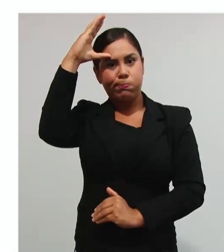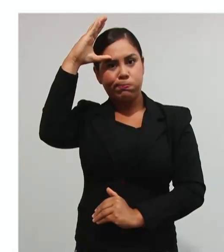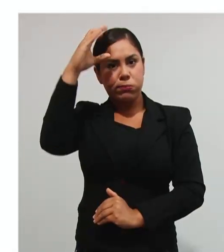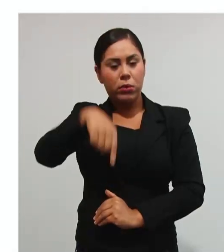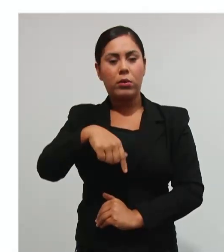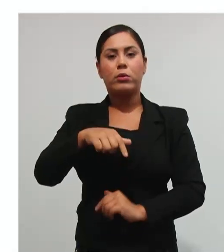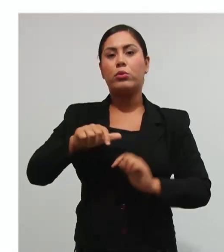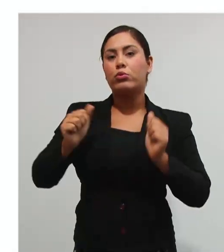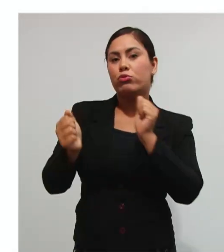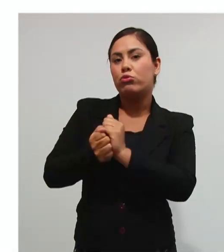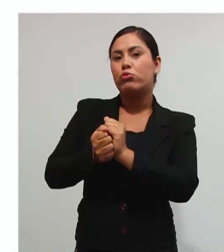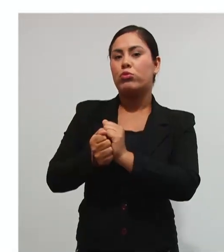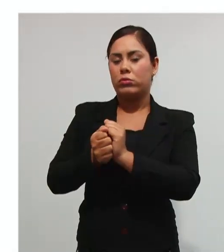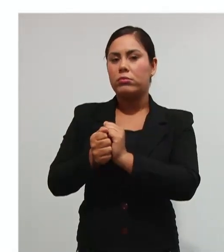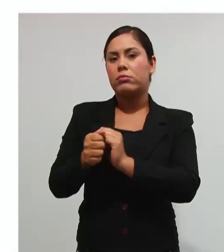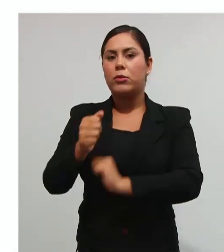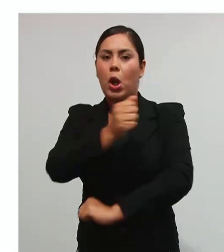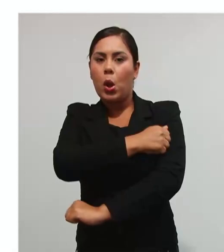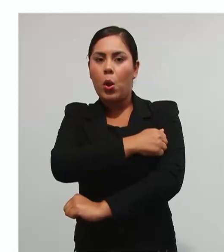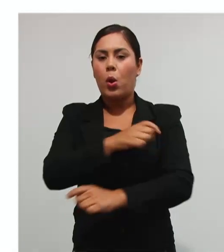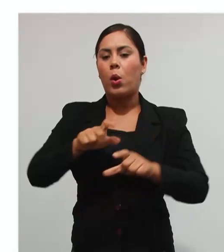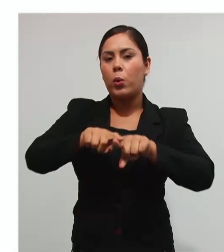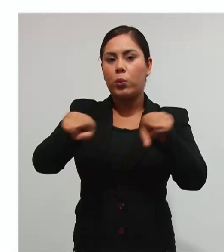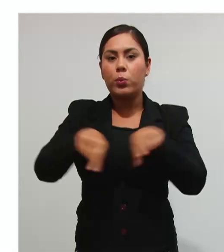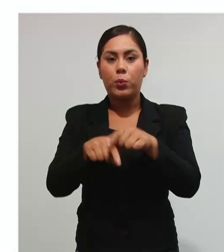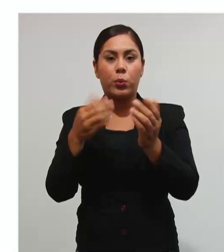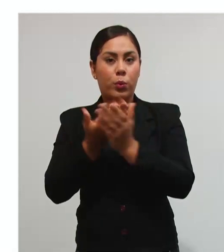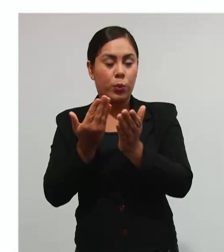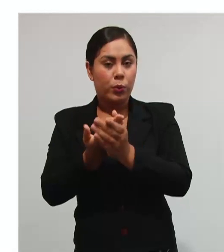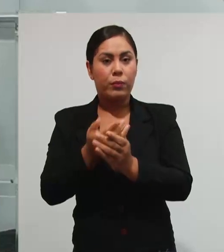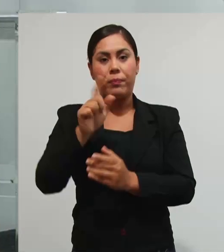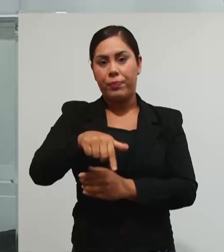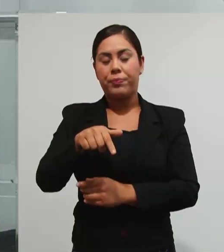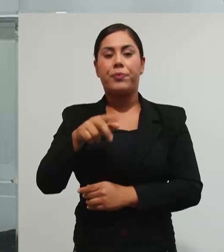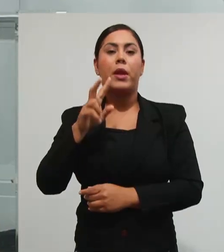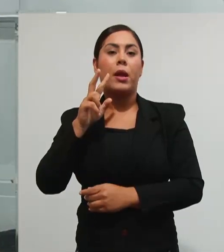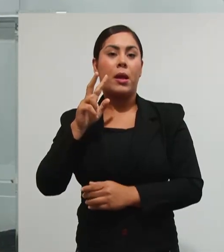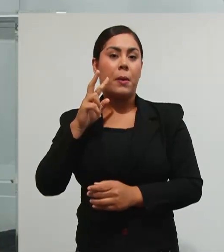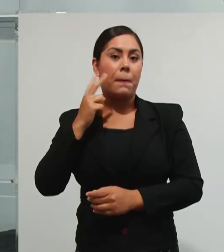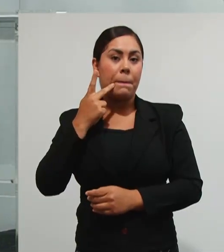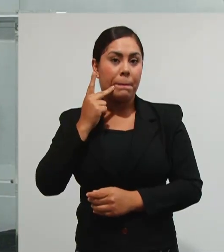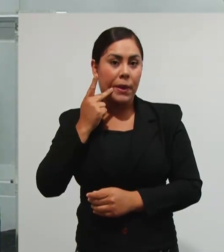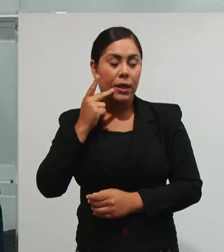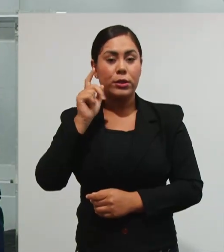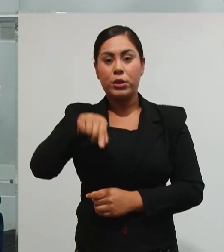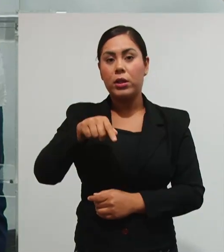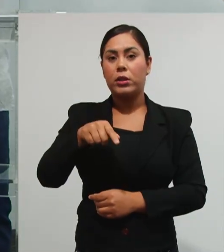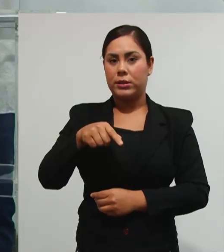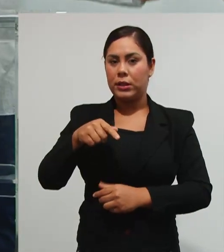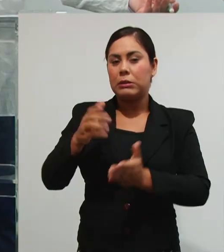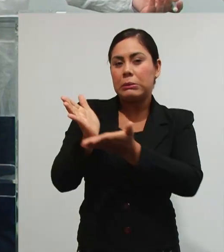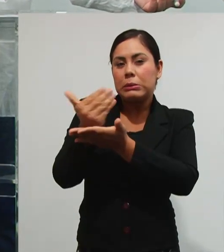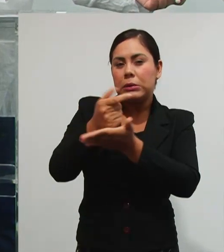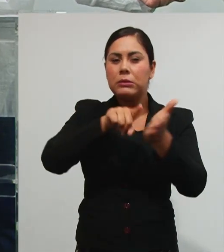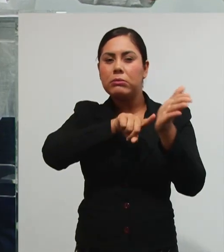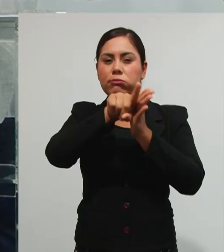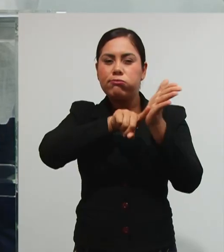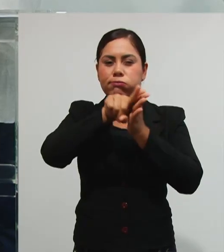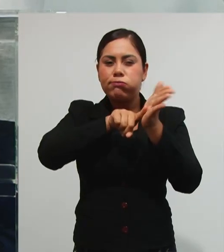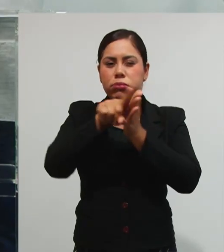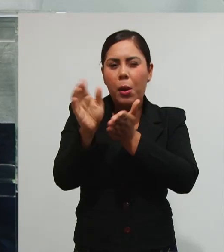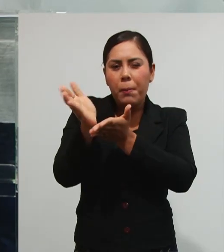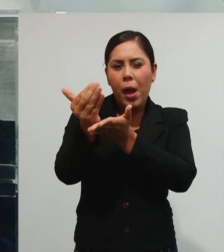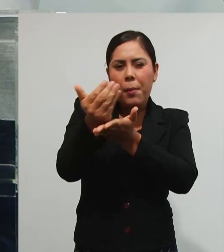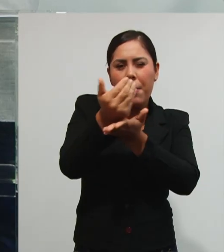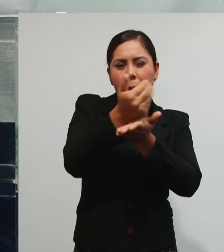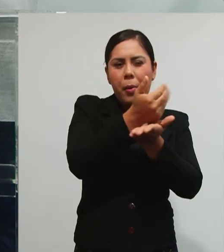com o professor e seus colegas de classe. Enquanto Piaget propõe uma exploração